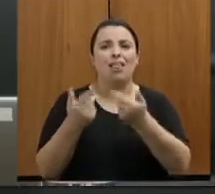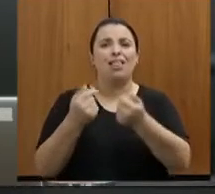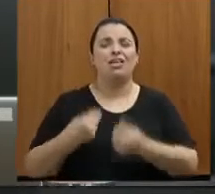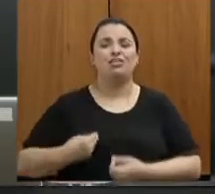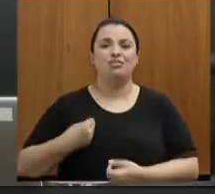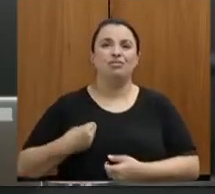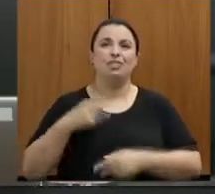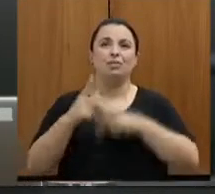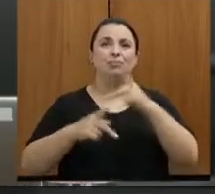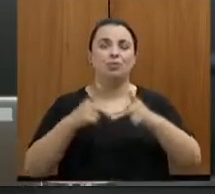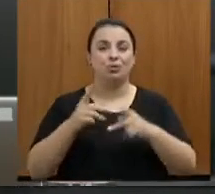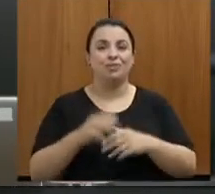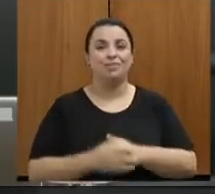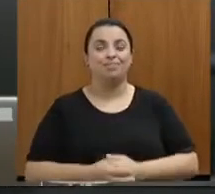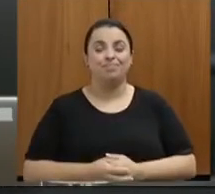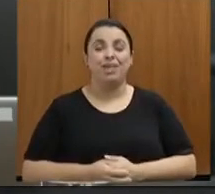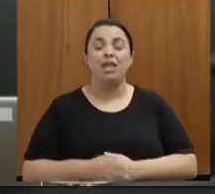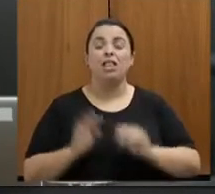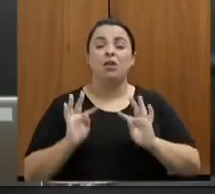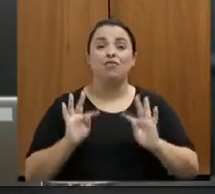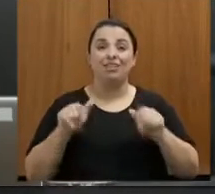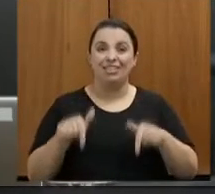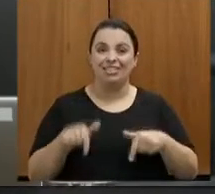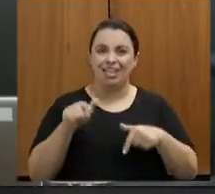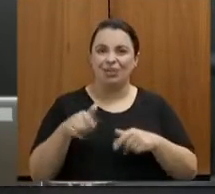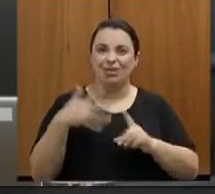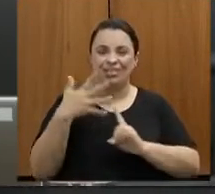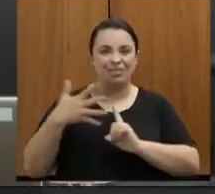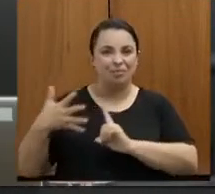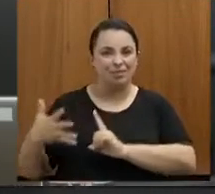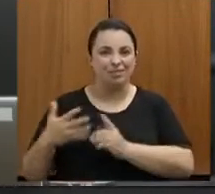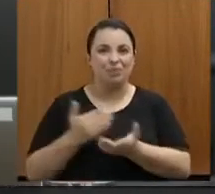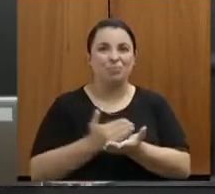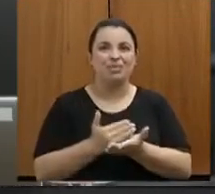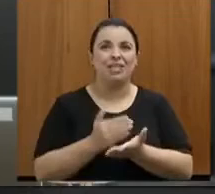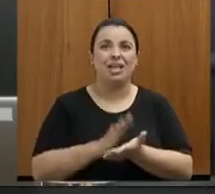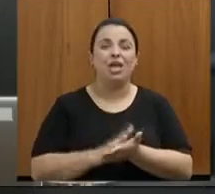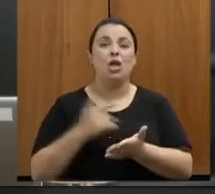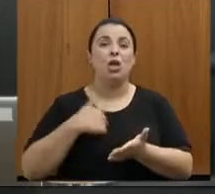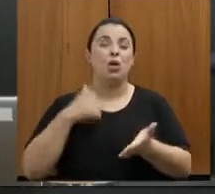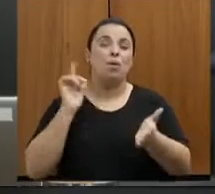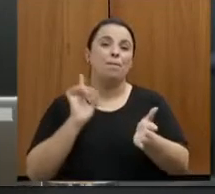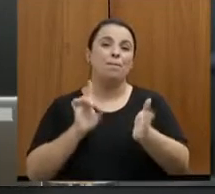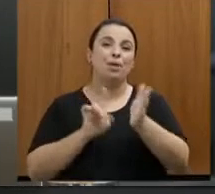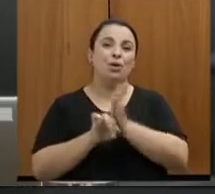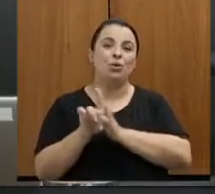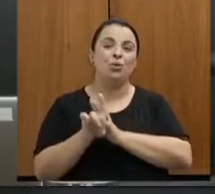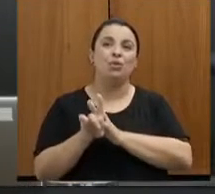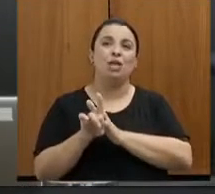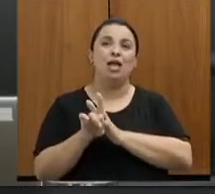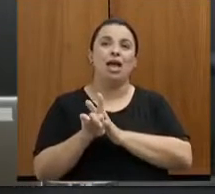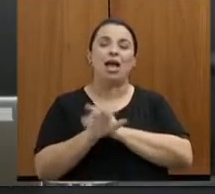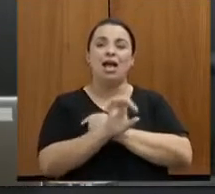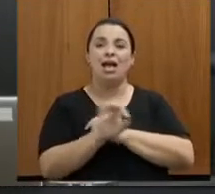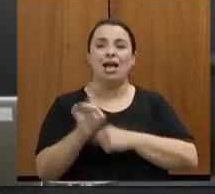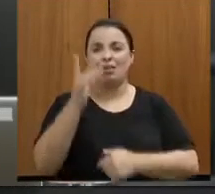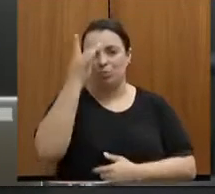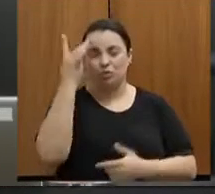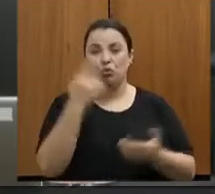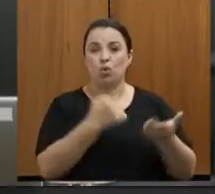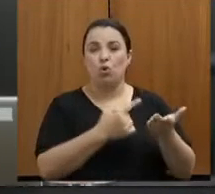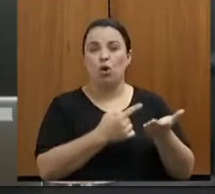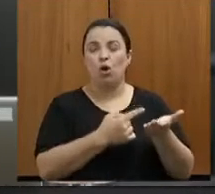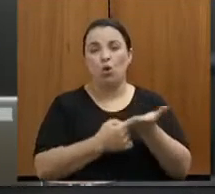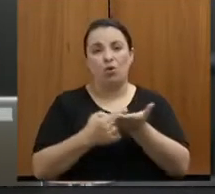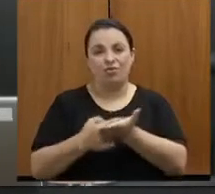Finalizando aqui agora as apresentações, eu indago aos convidados se há